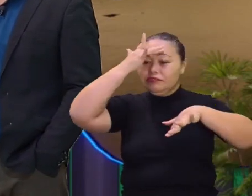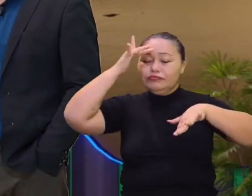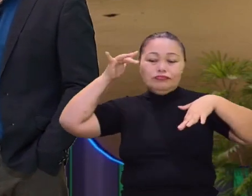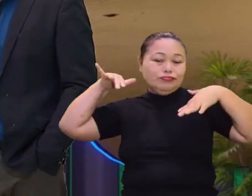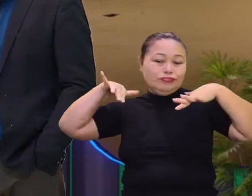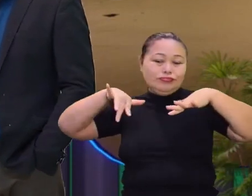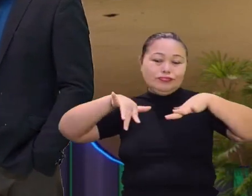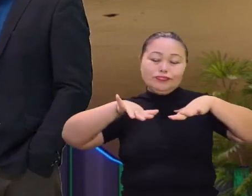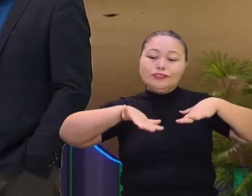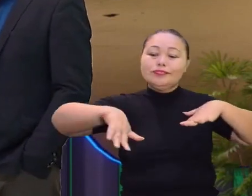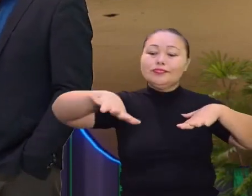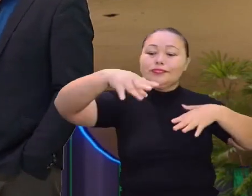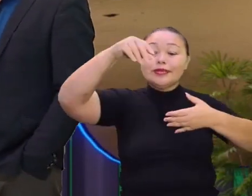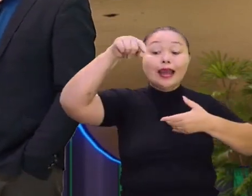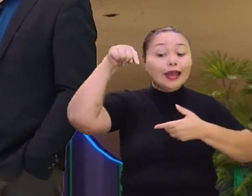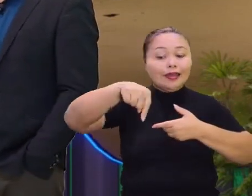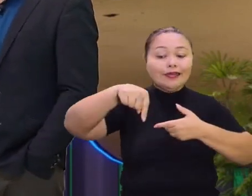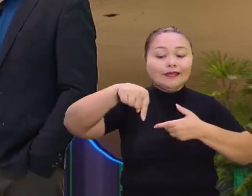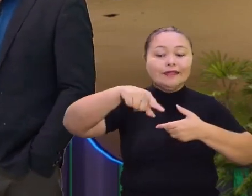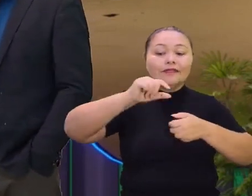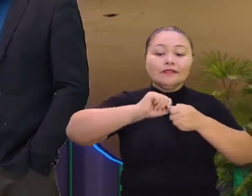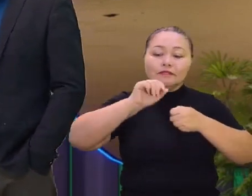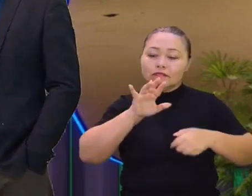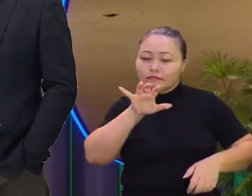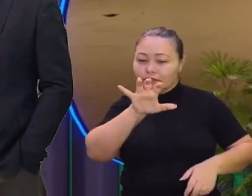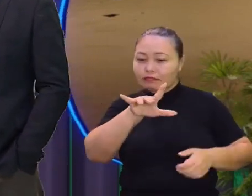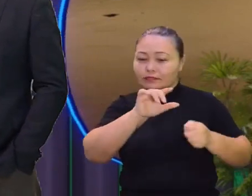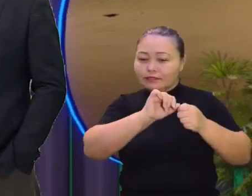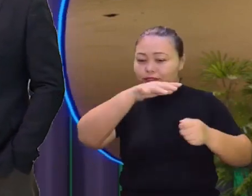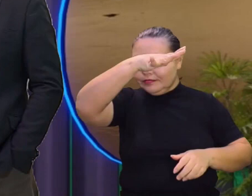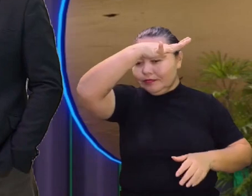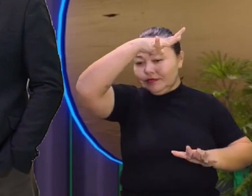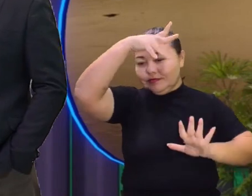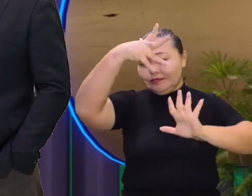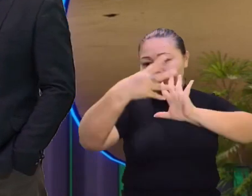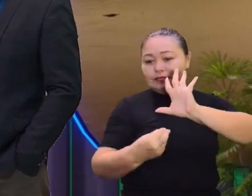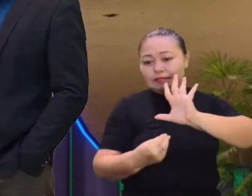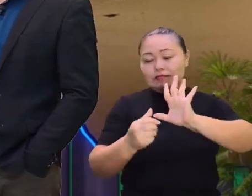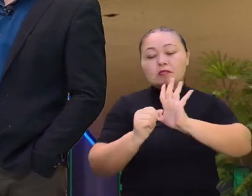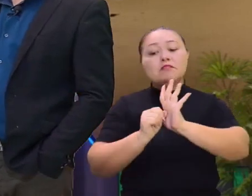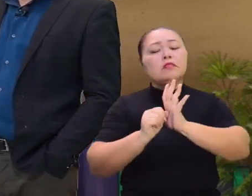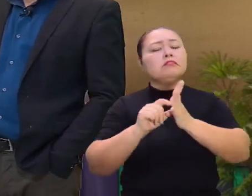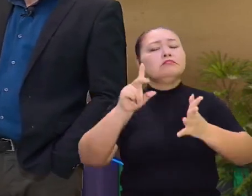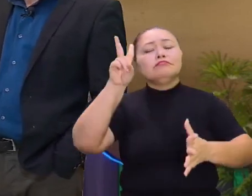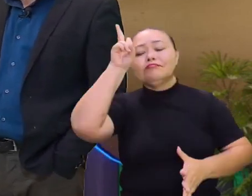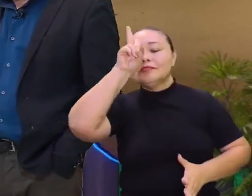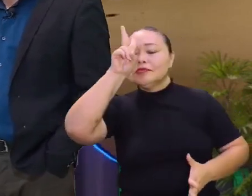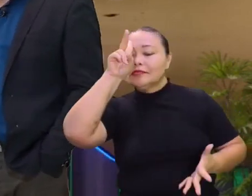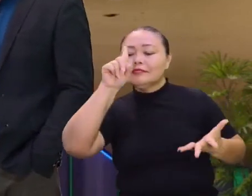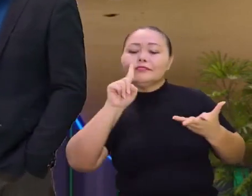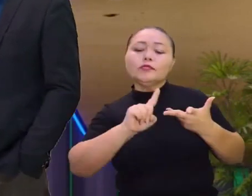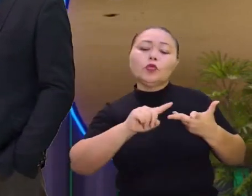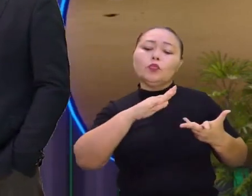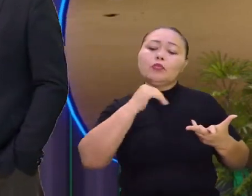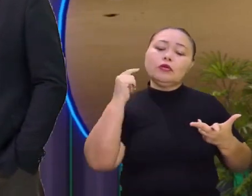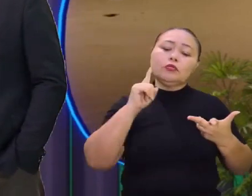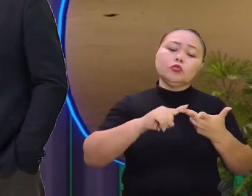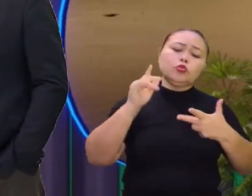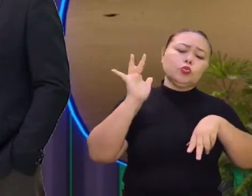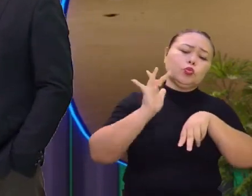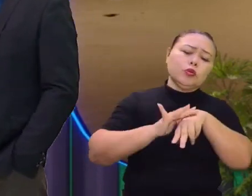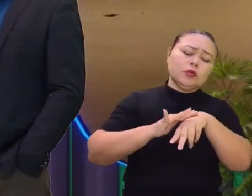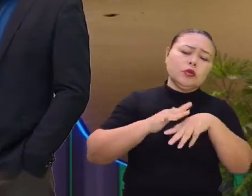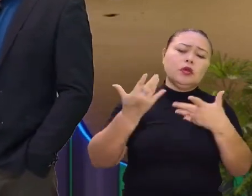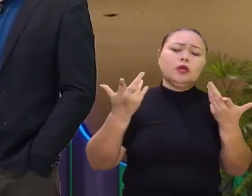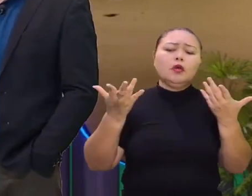humana no coração da Amazônia. Exato. Com muita história de morte, muita história de doenças, de